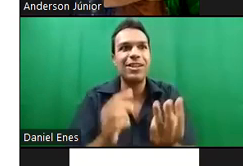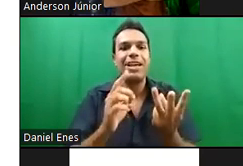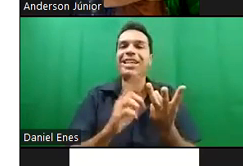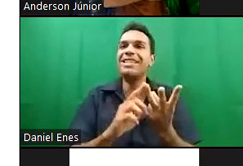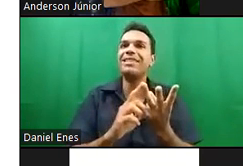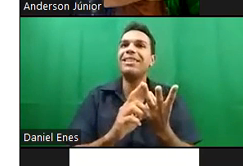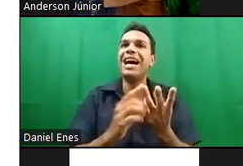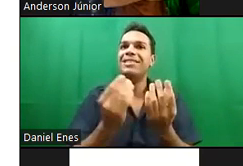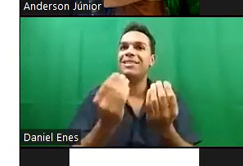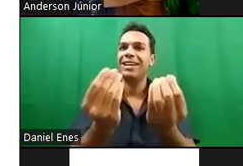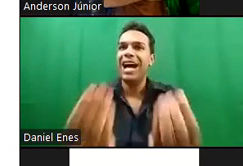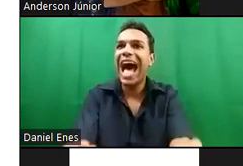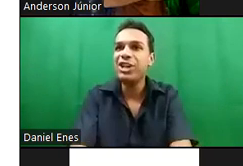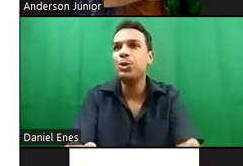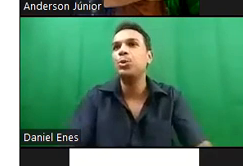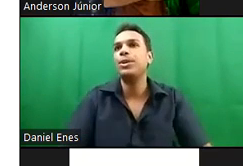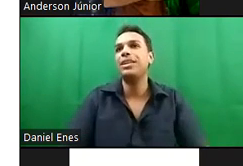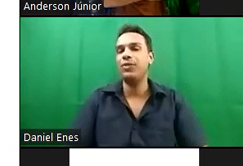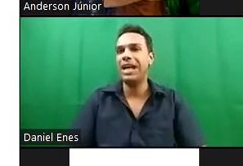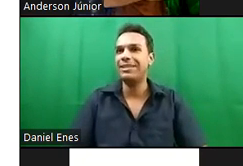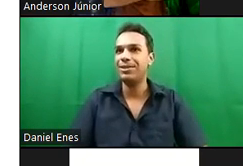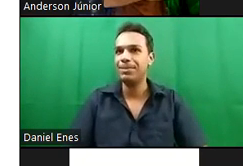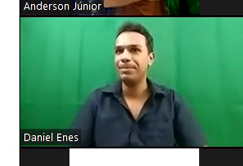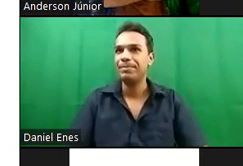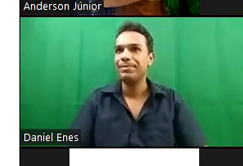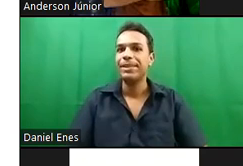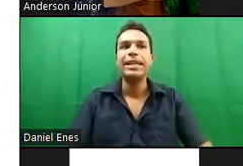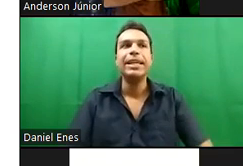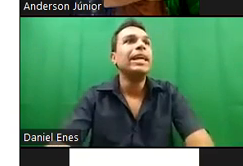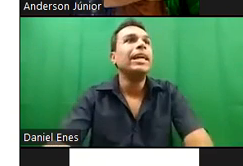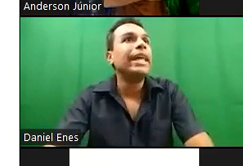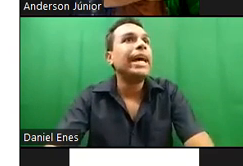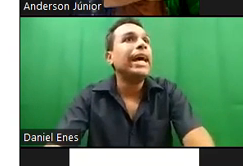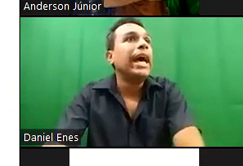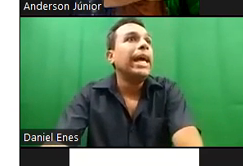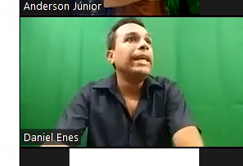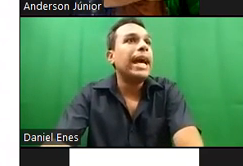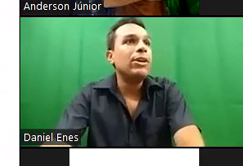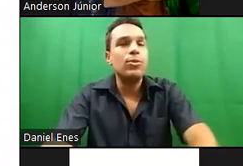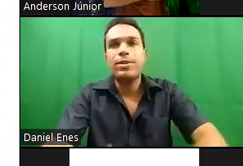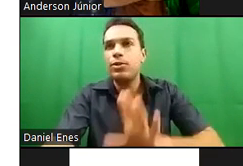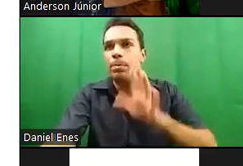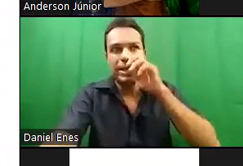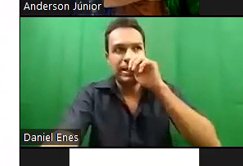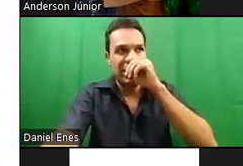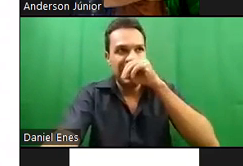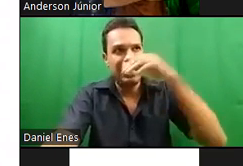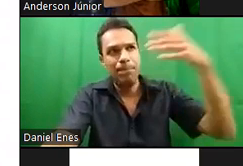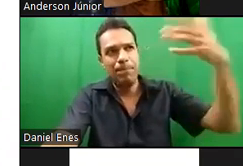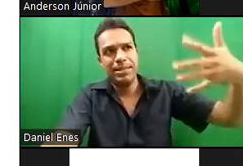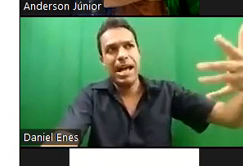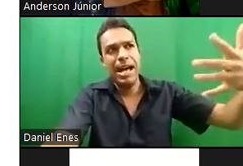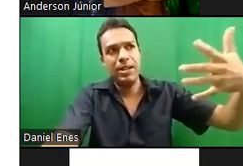palavras. E a sintaxe, a estrutura das frases. Né? E aí eu consigo perceber